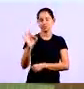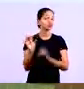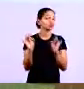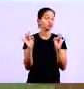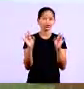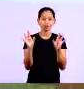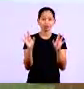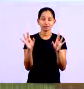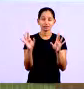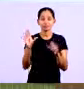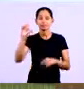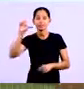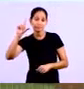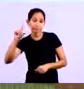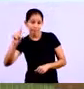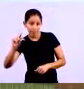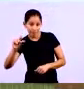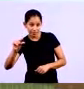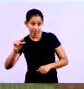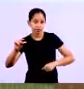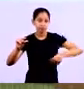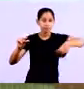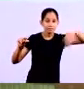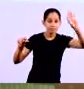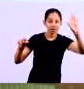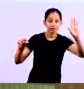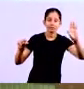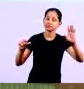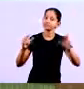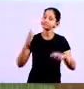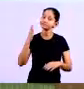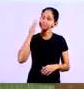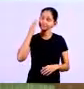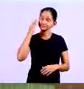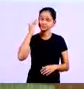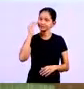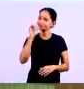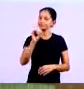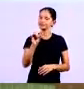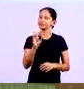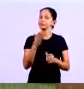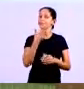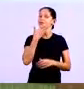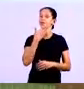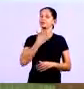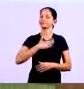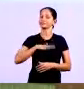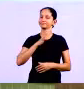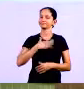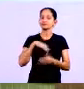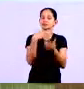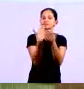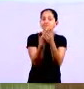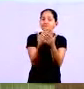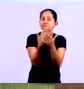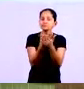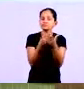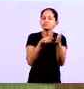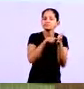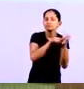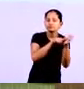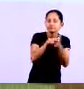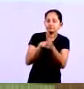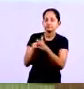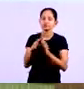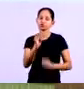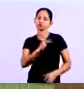assim, não se dá para olhar para a empresa. Qual é o melhor regime de tributação? Não sei. Você tem que estudar aquela empresa. Você, que é técnico